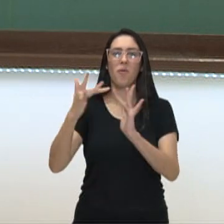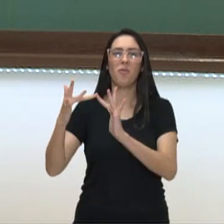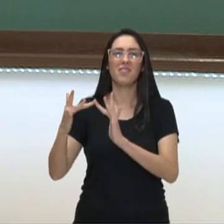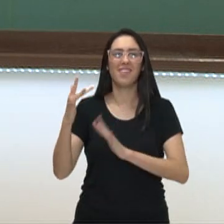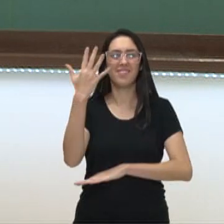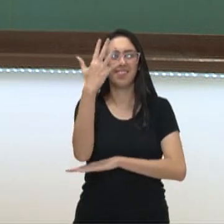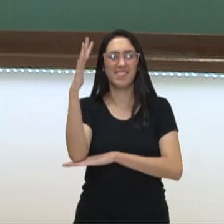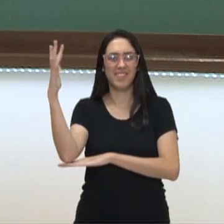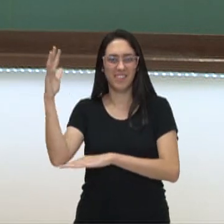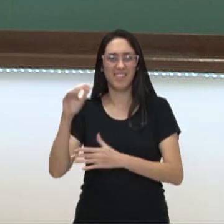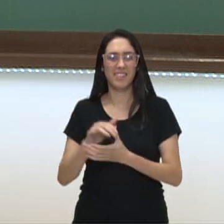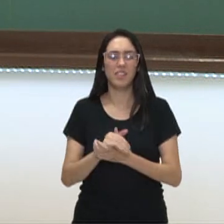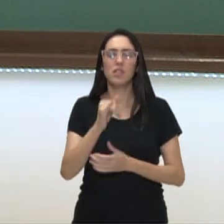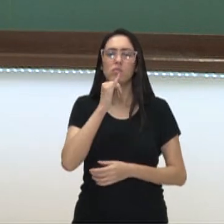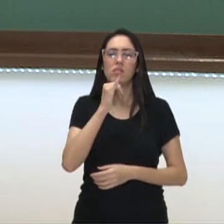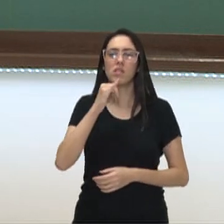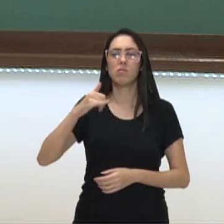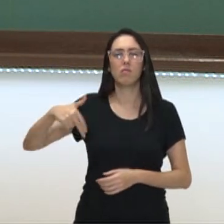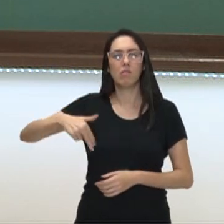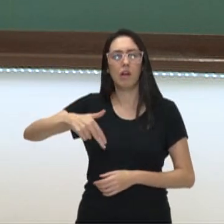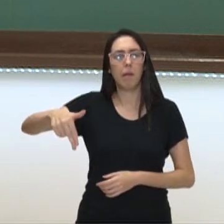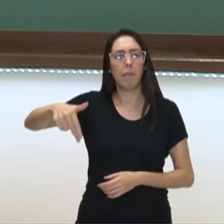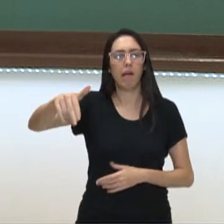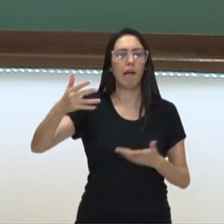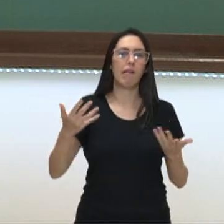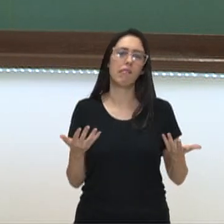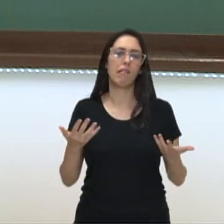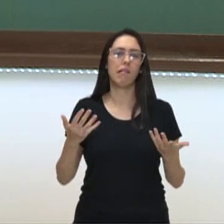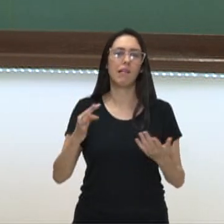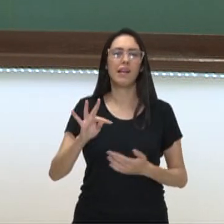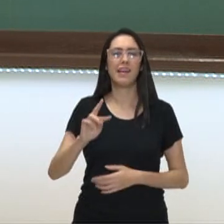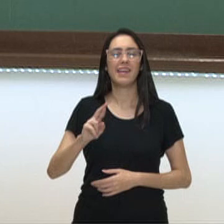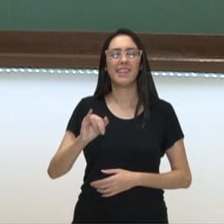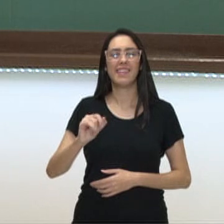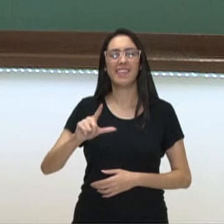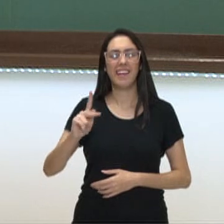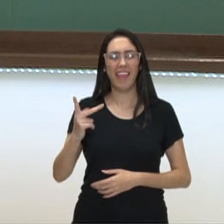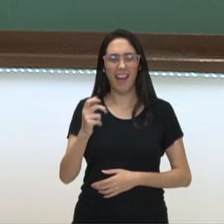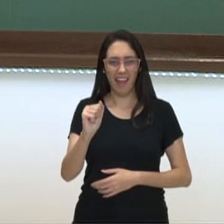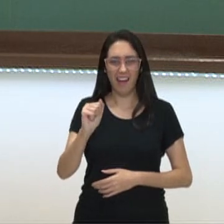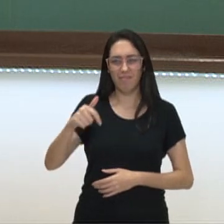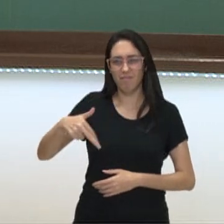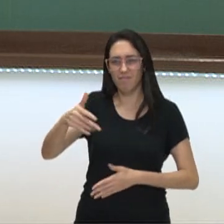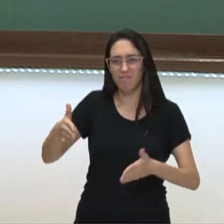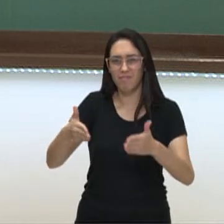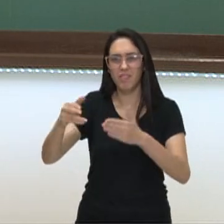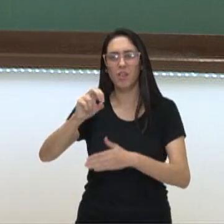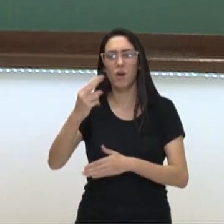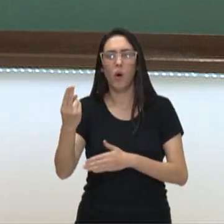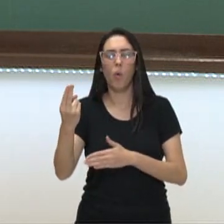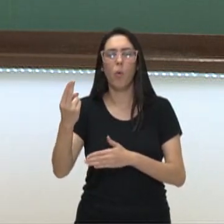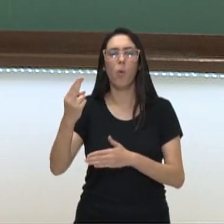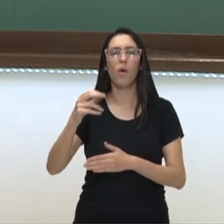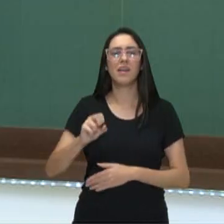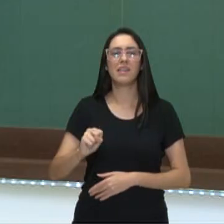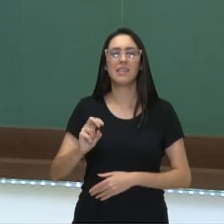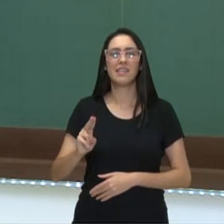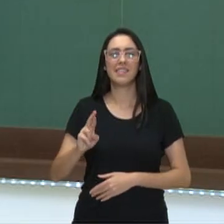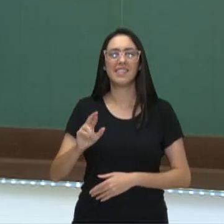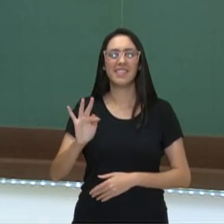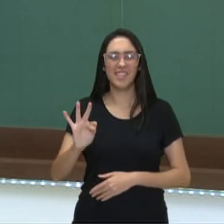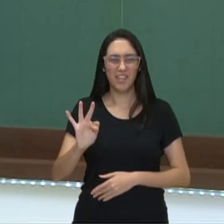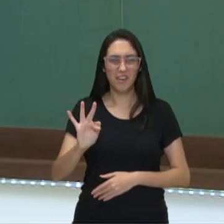natureza. Por exemplo, numa caminhada, numa trilha, né, na prática do surf, como nós estamos vendo no nosso